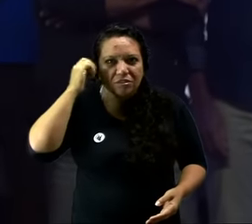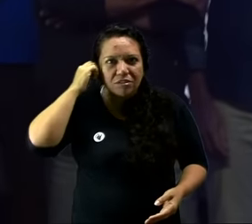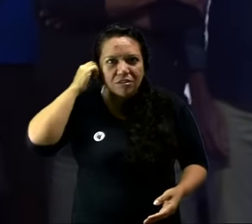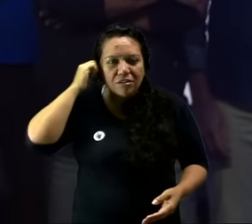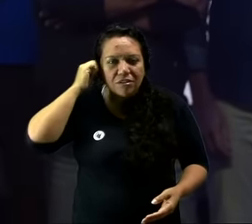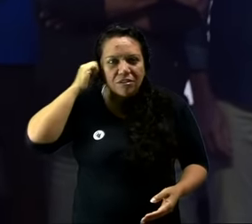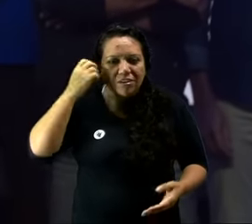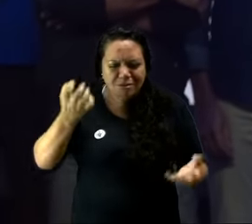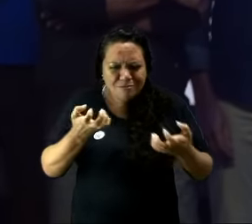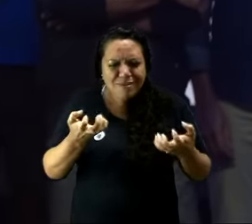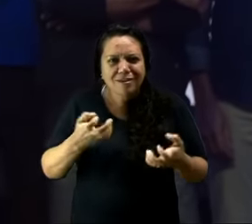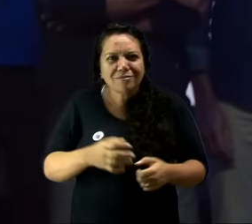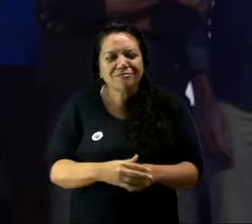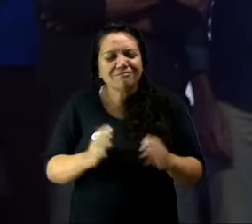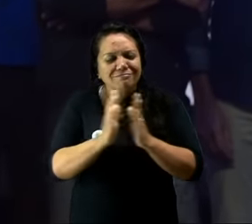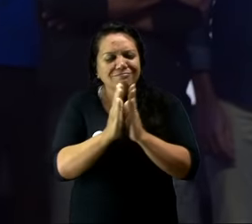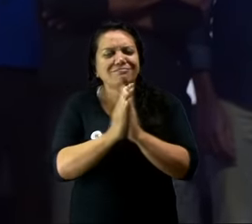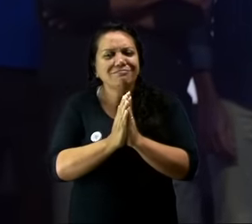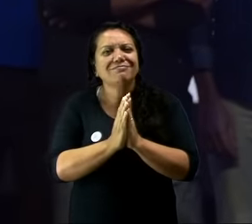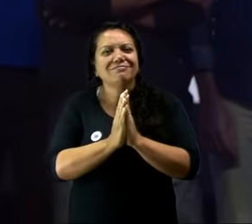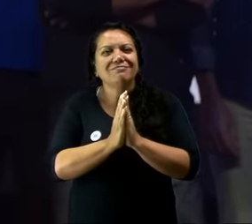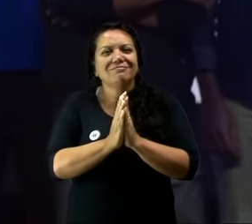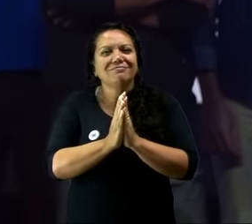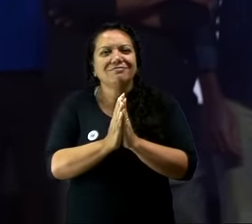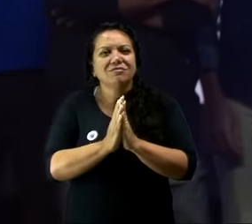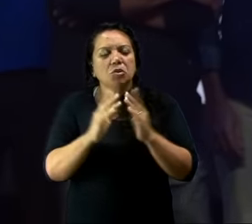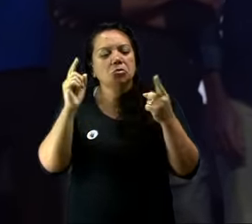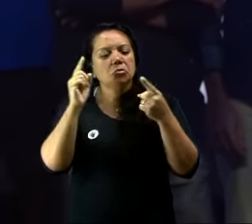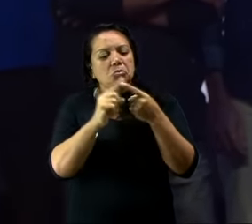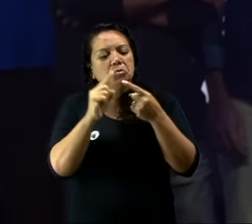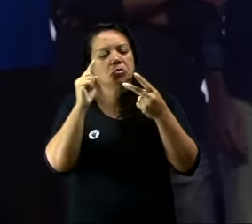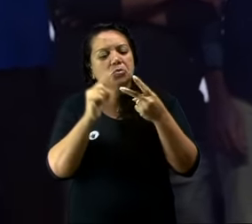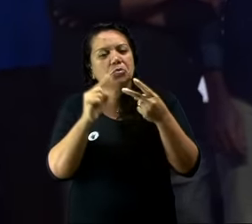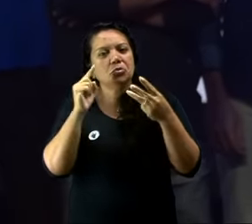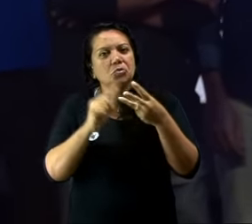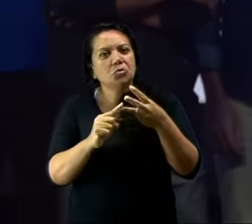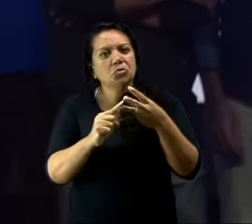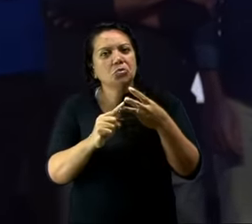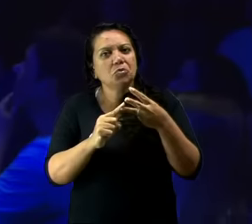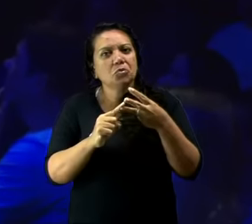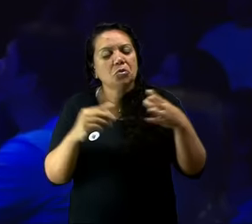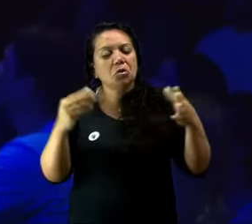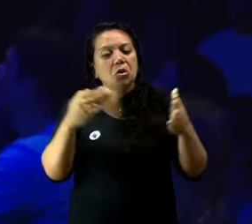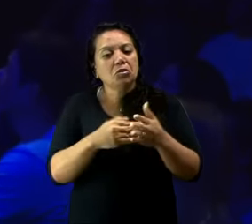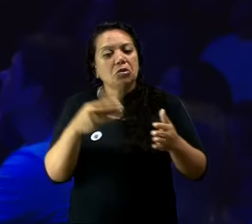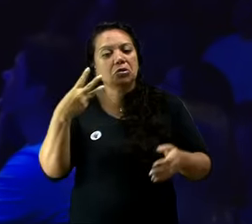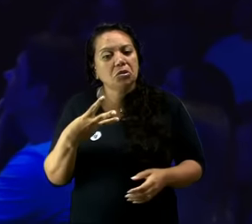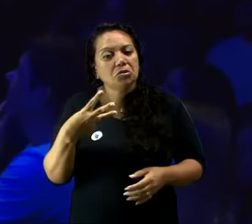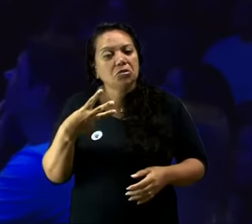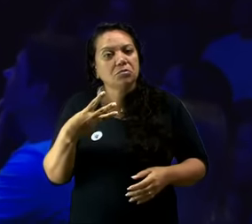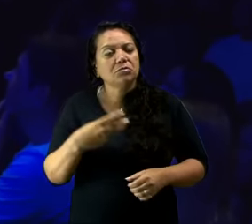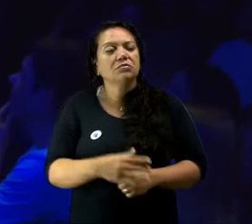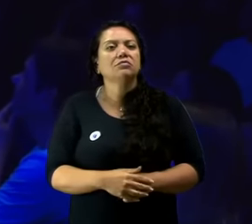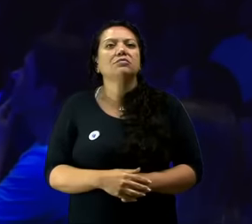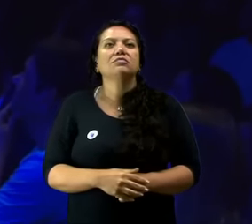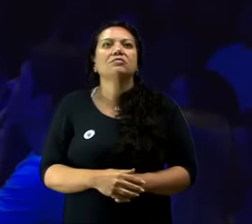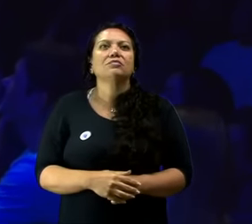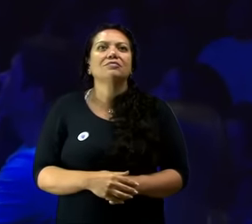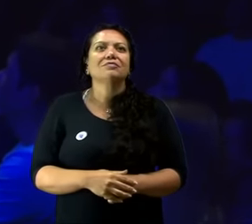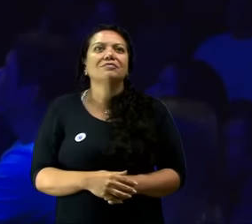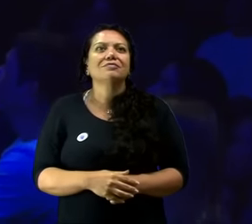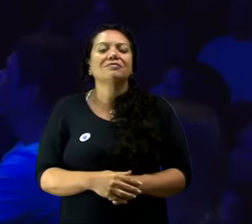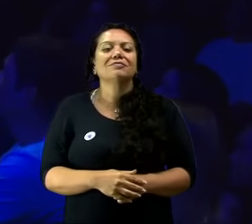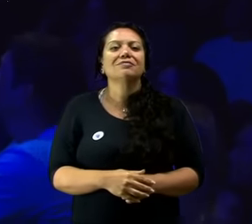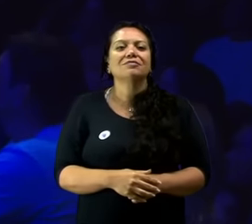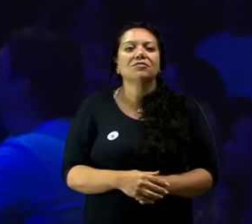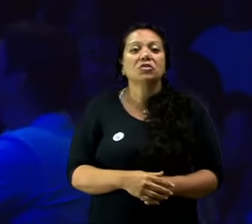logo, faz. Eu vou contar até três. Eu vou contar até... Lá atrás eu vou contar até... Quando eu